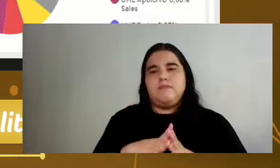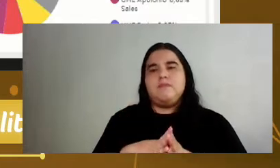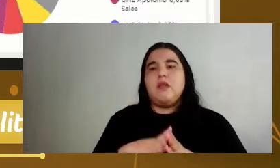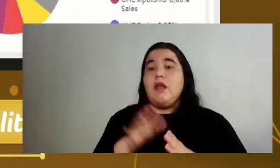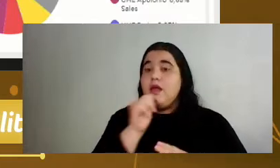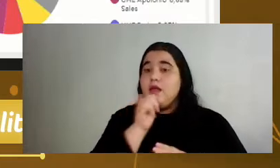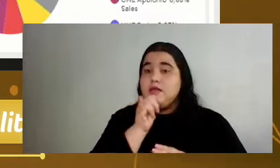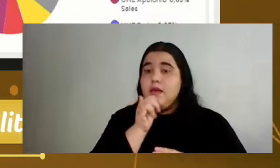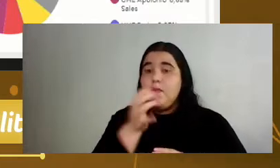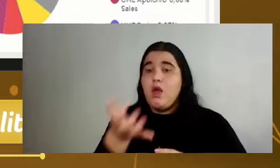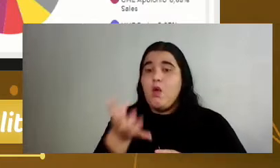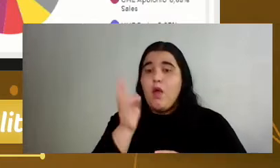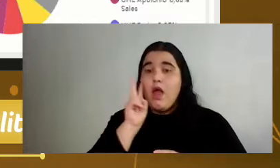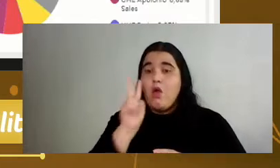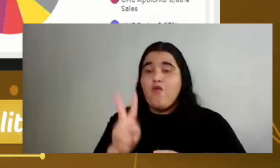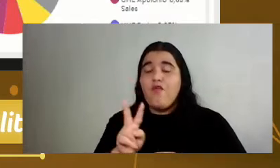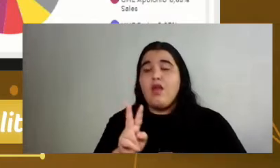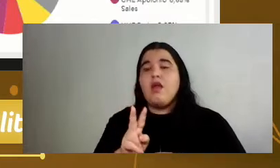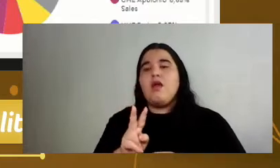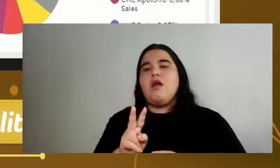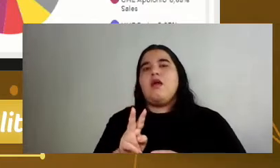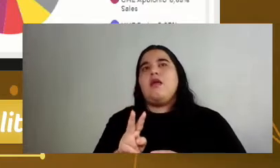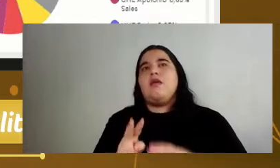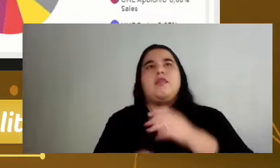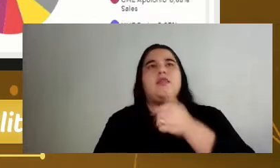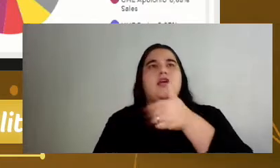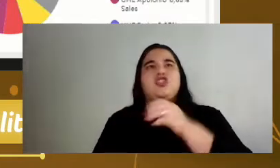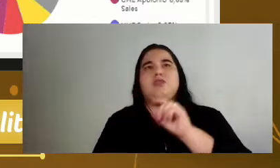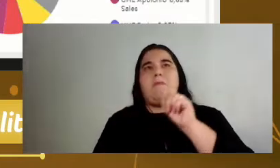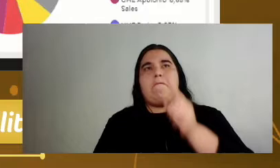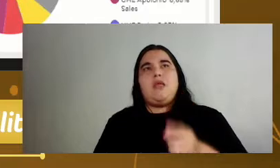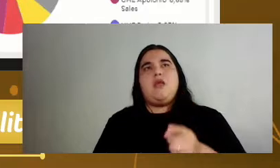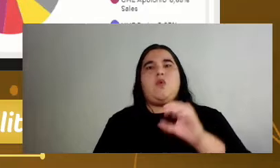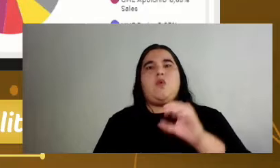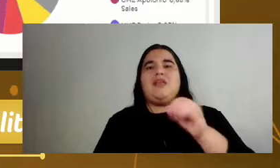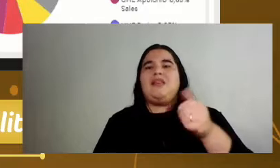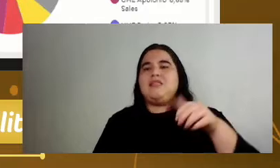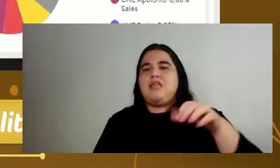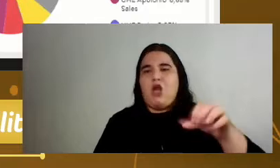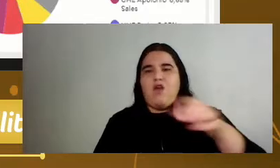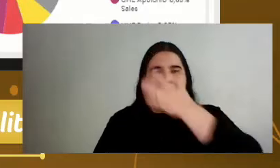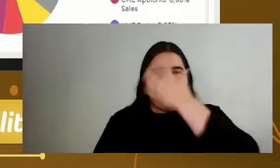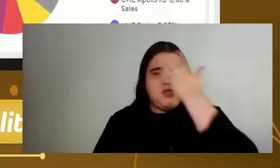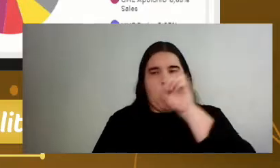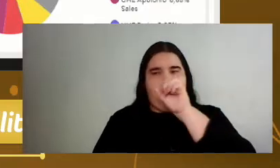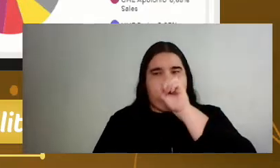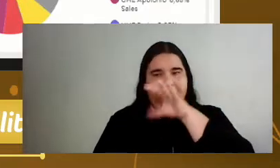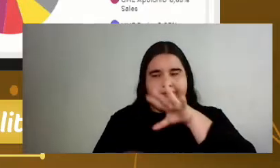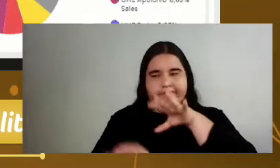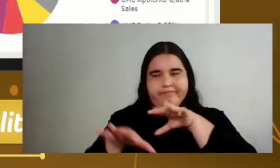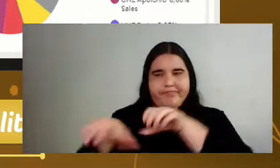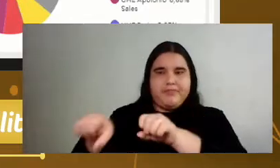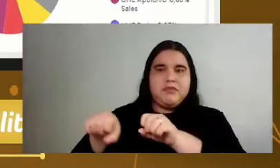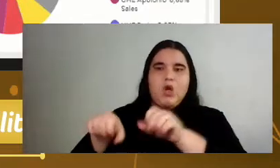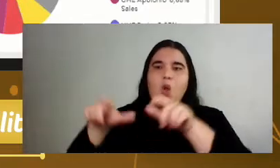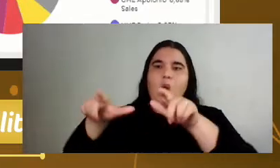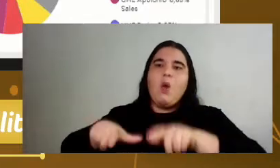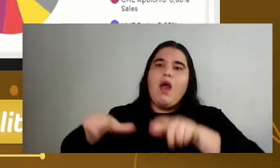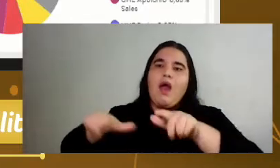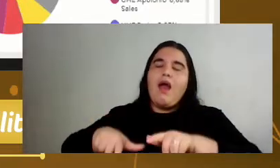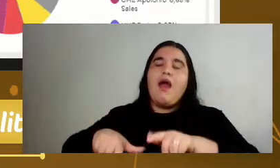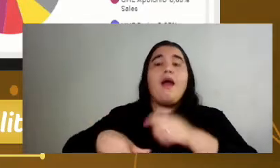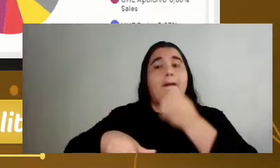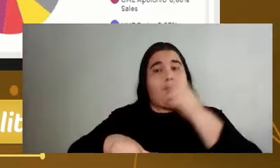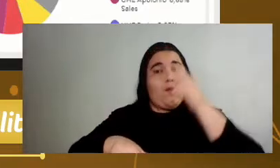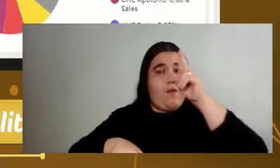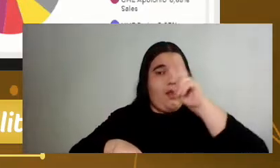ver das 10.019 ocorrências de ocupações irregulares, é bom destacar isso aí, existentes